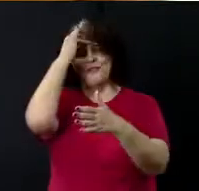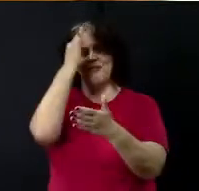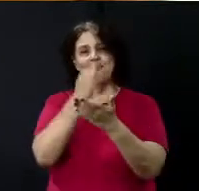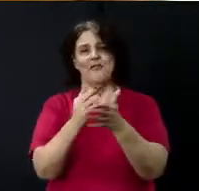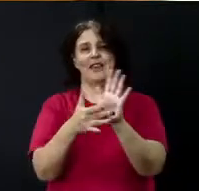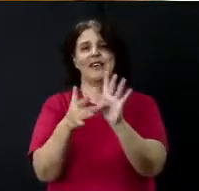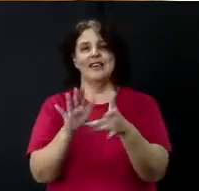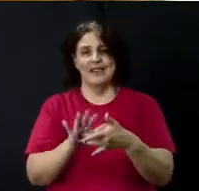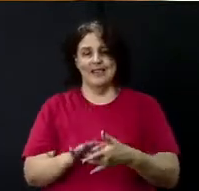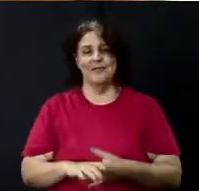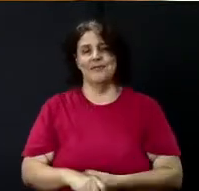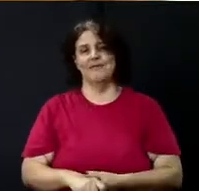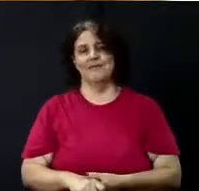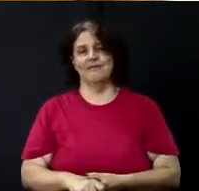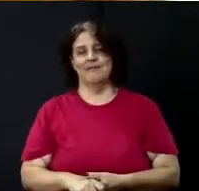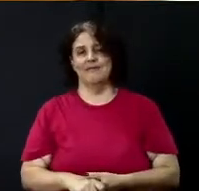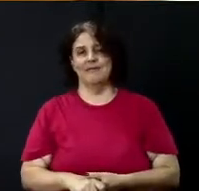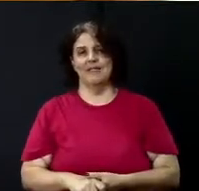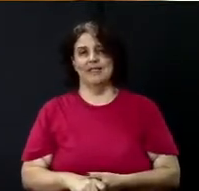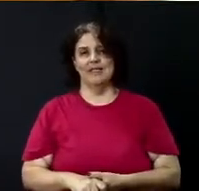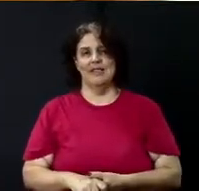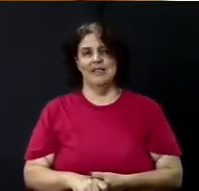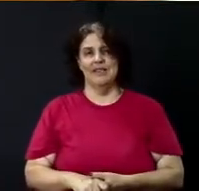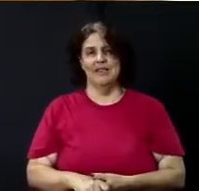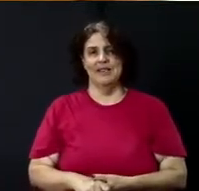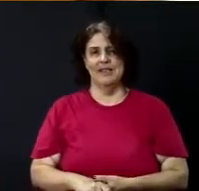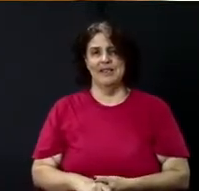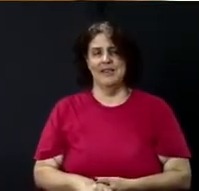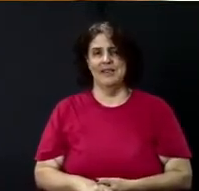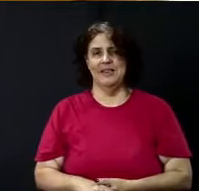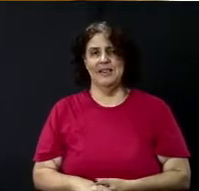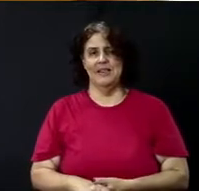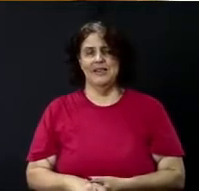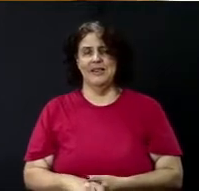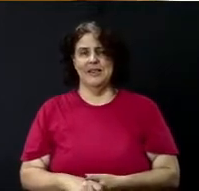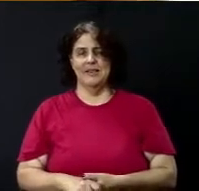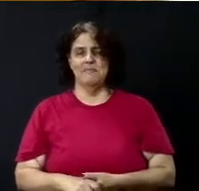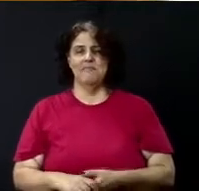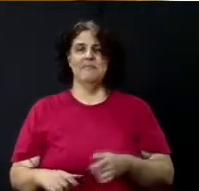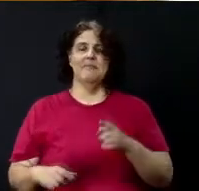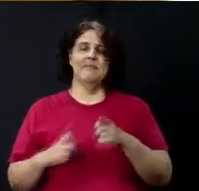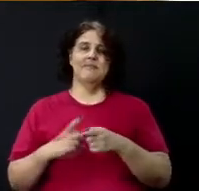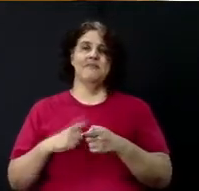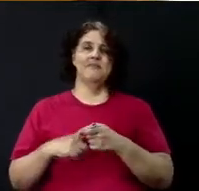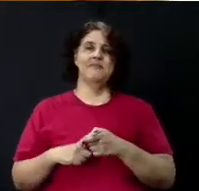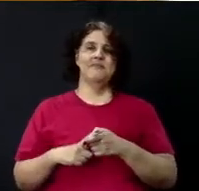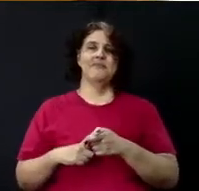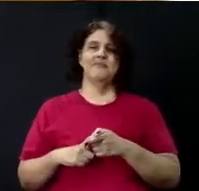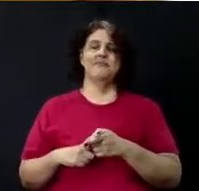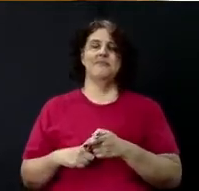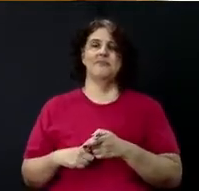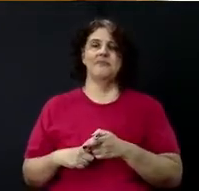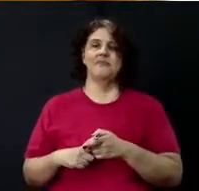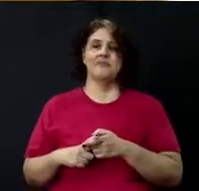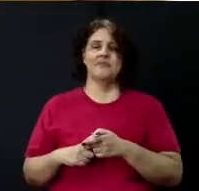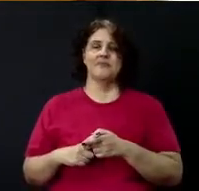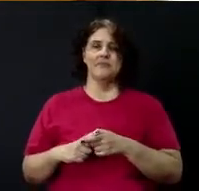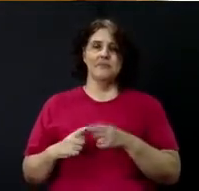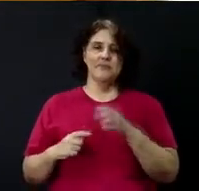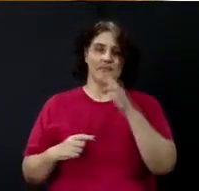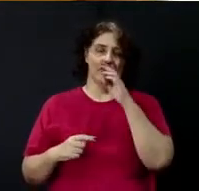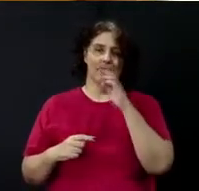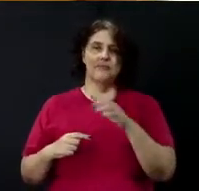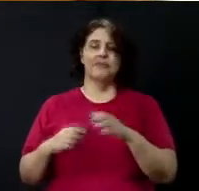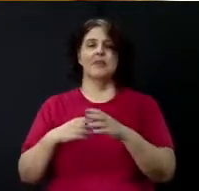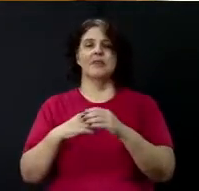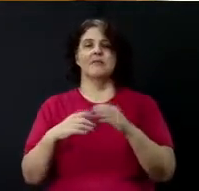vive assim. Por que é que você vive dando glória a Deus? Por que é que você, na hora em que tem um culto lá na sua igreja,